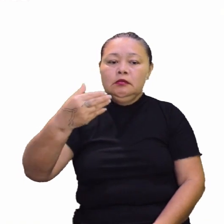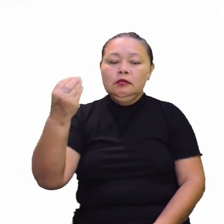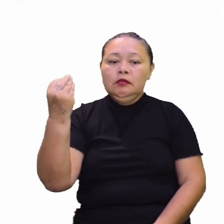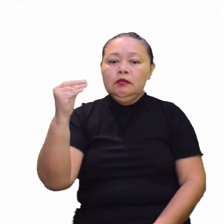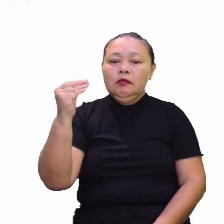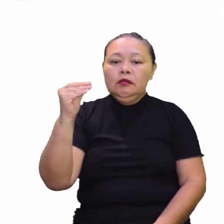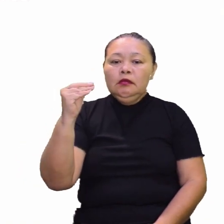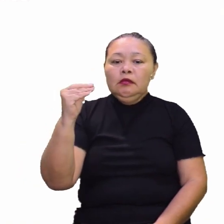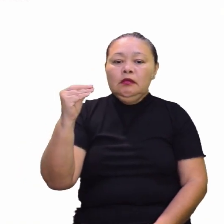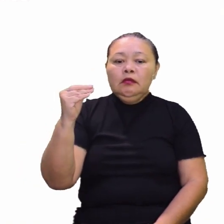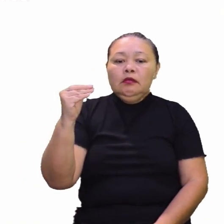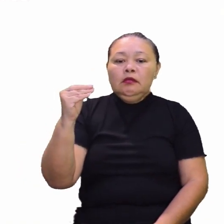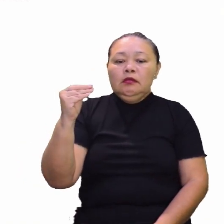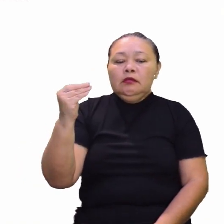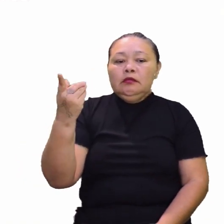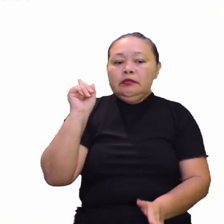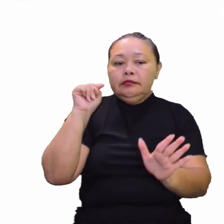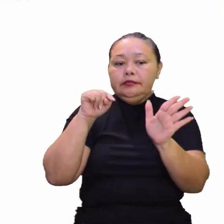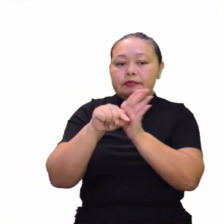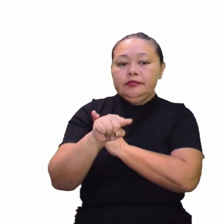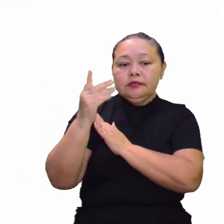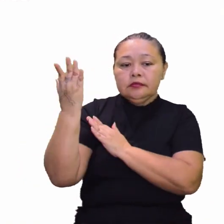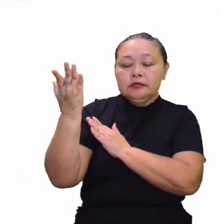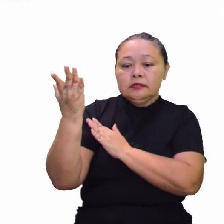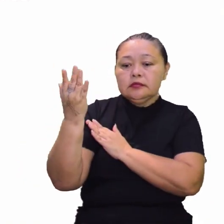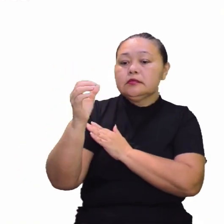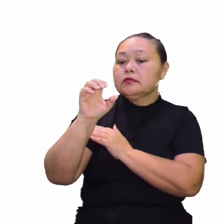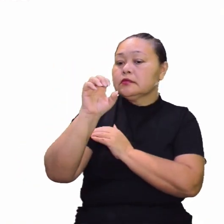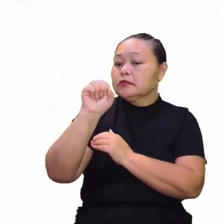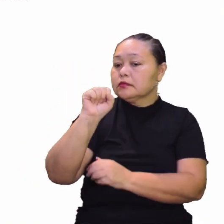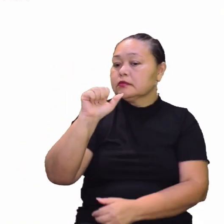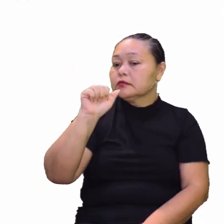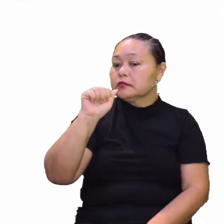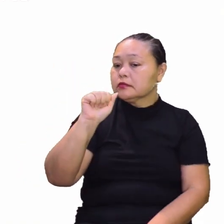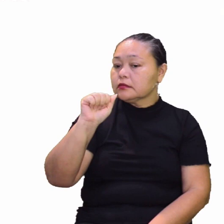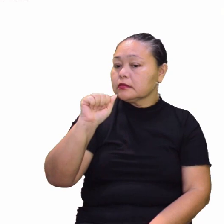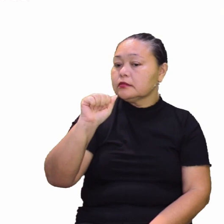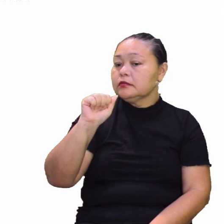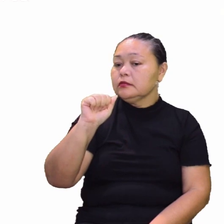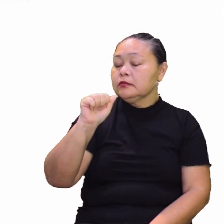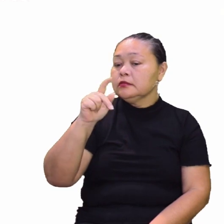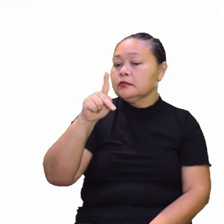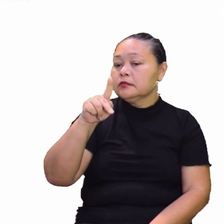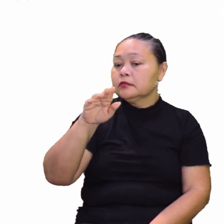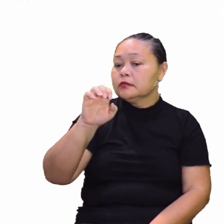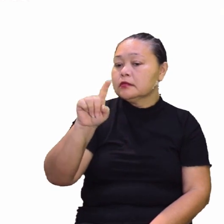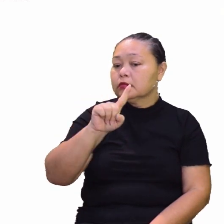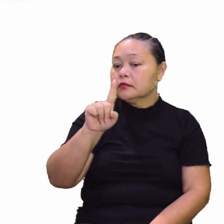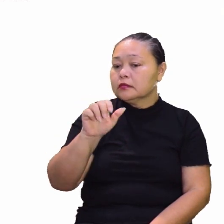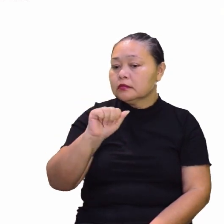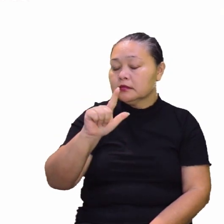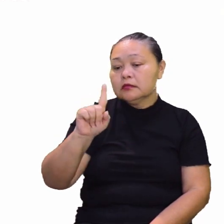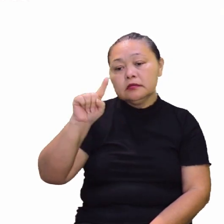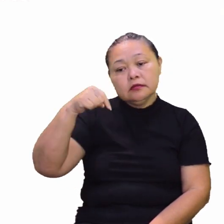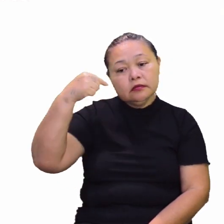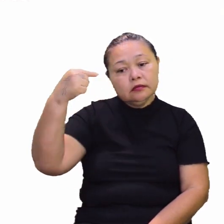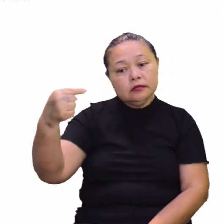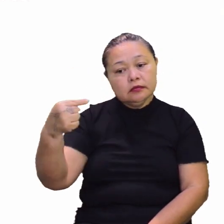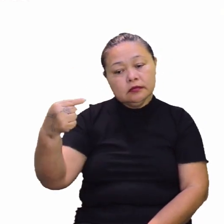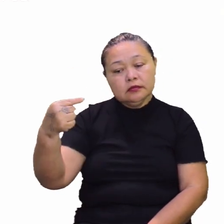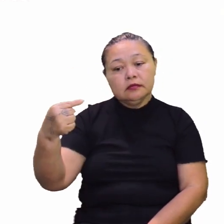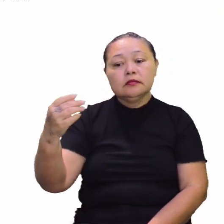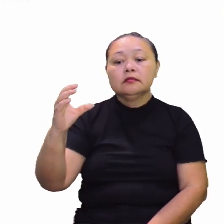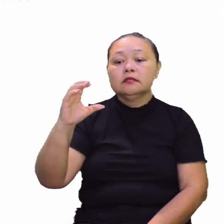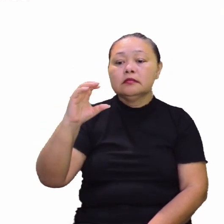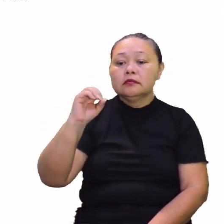de Sapezal. Falamos até numa questão, né? Sobre Sapezal, soja aqui no Mato Grosso. Depois de Sapezal, vem aqui